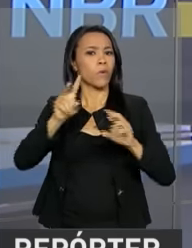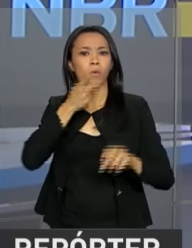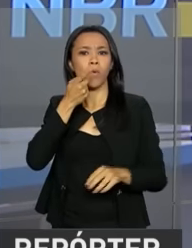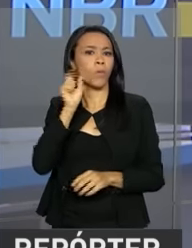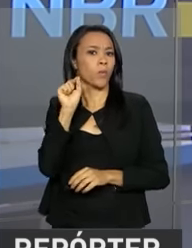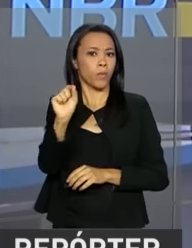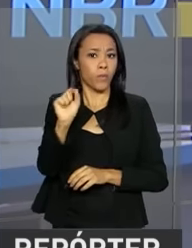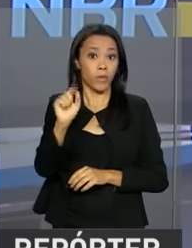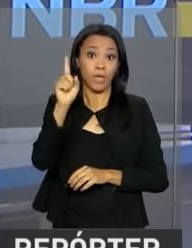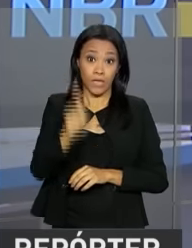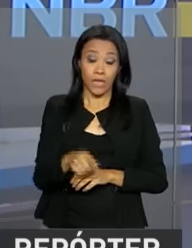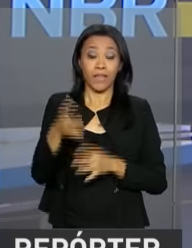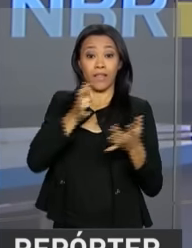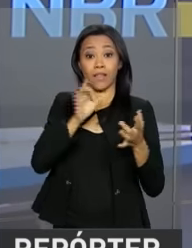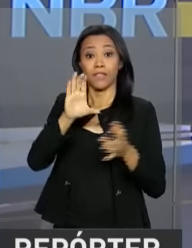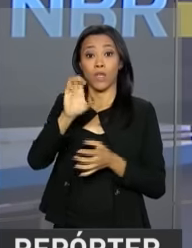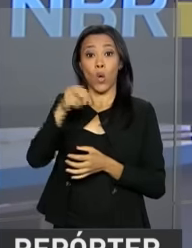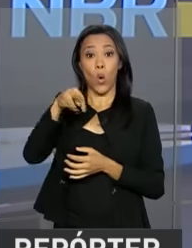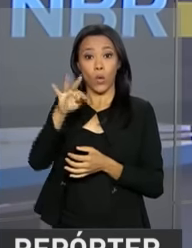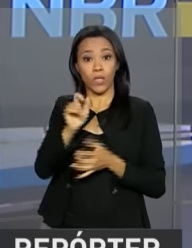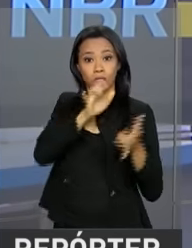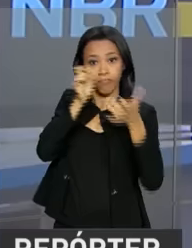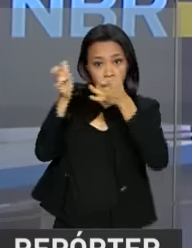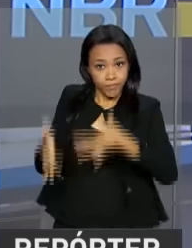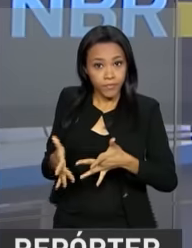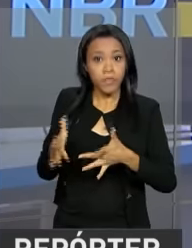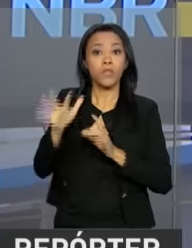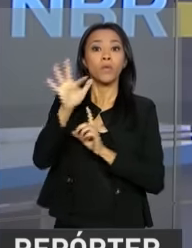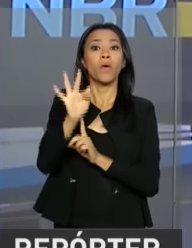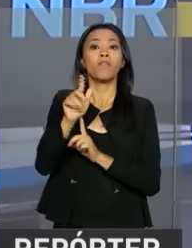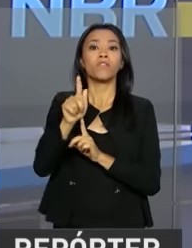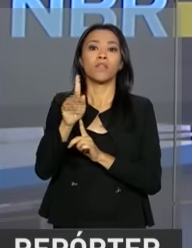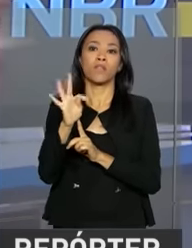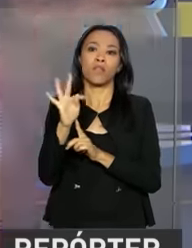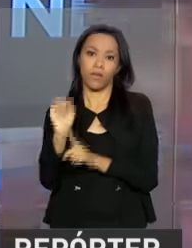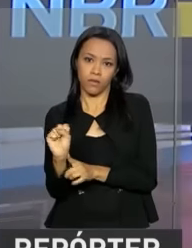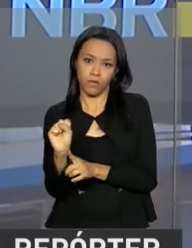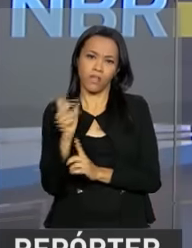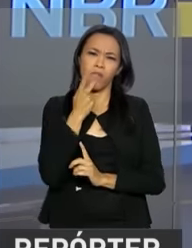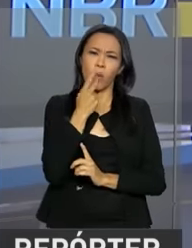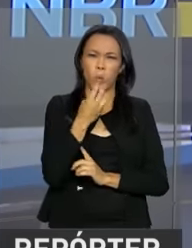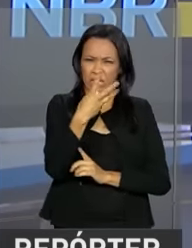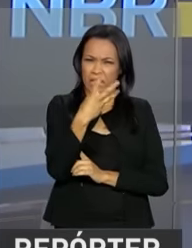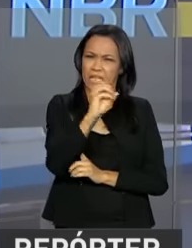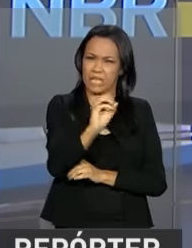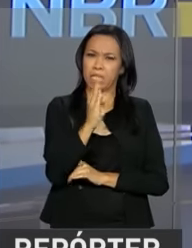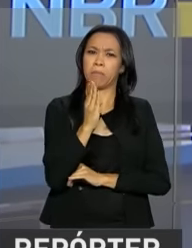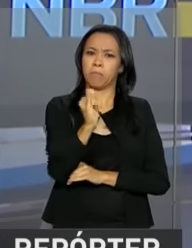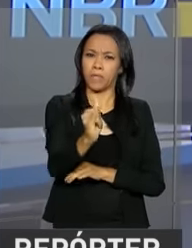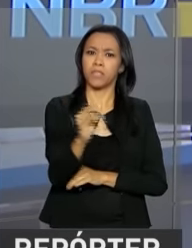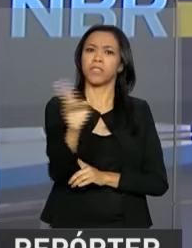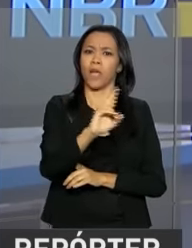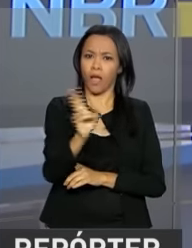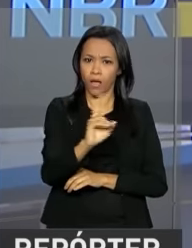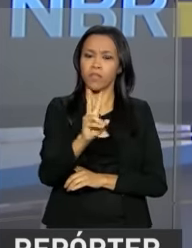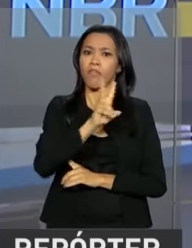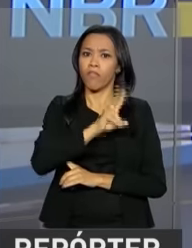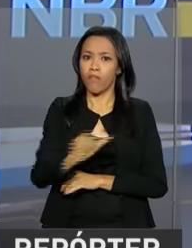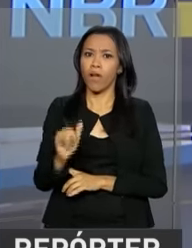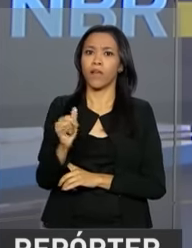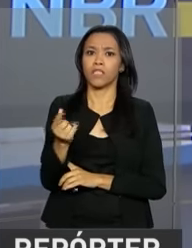das contas ina do FGTS segundo o presidente cerca de 30 bilhões de reais vão